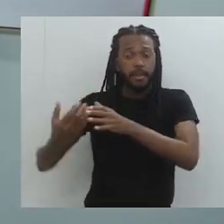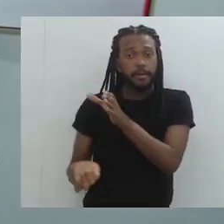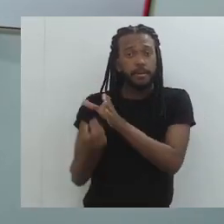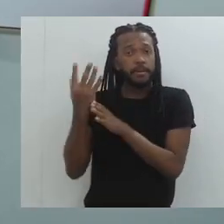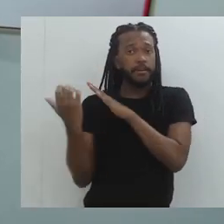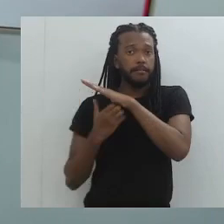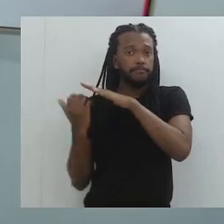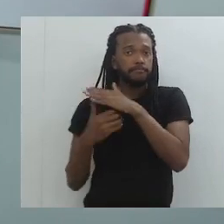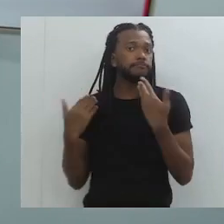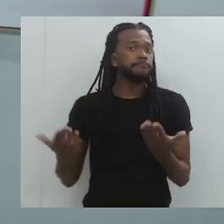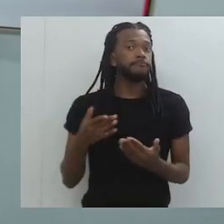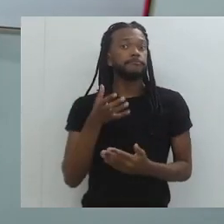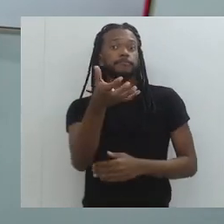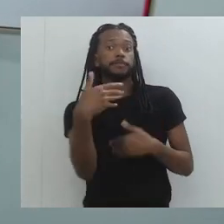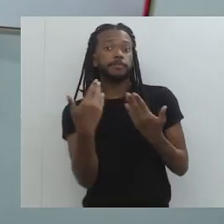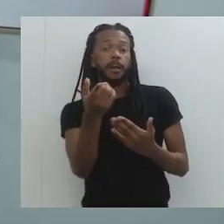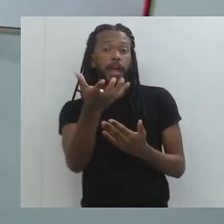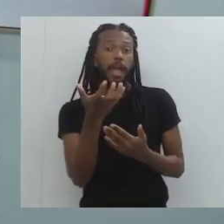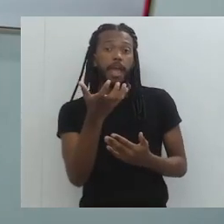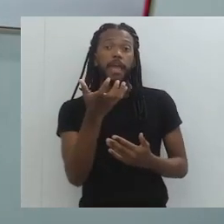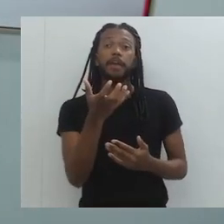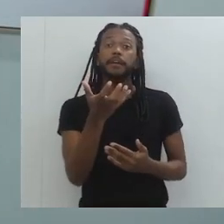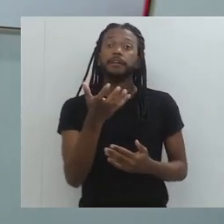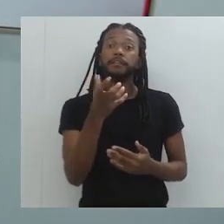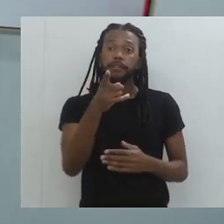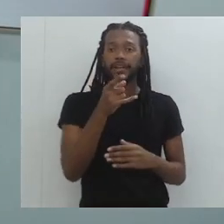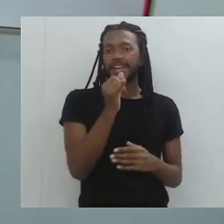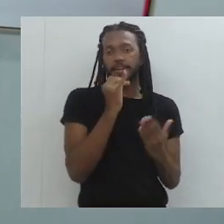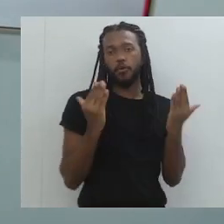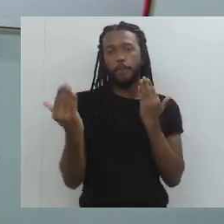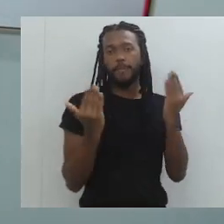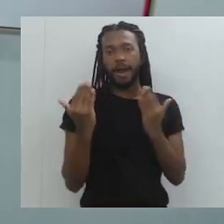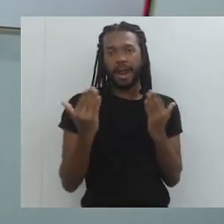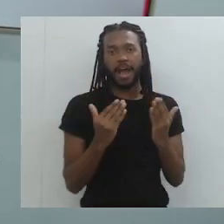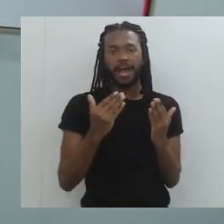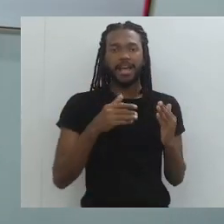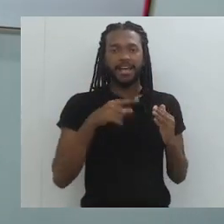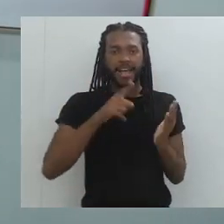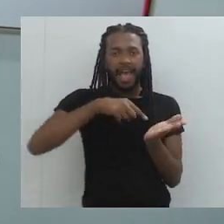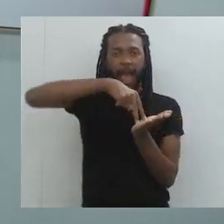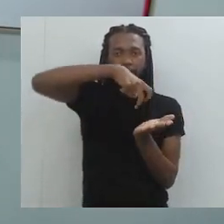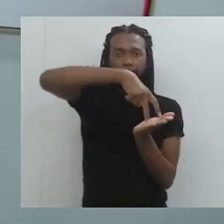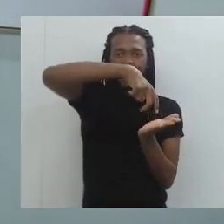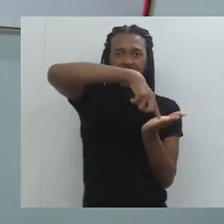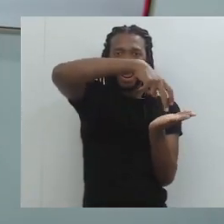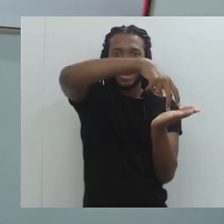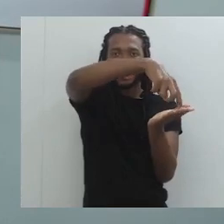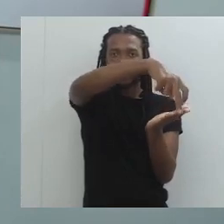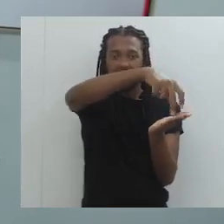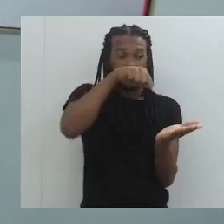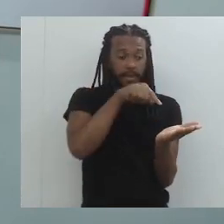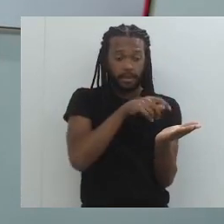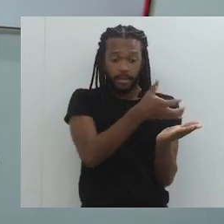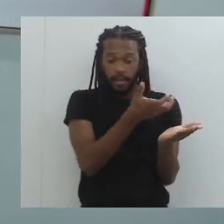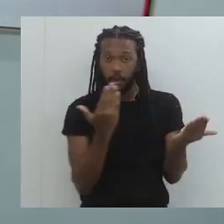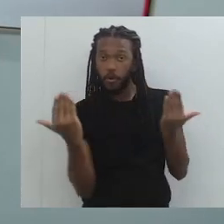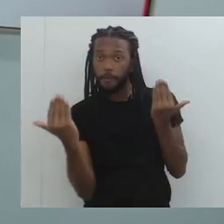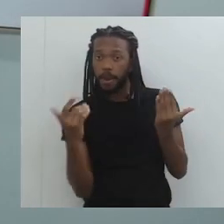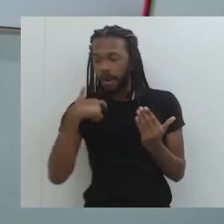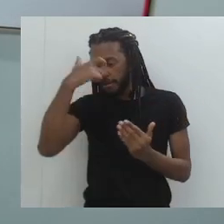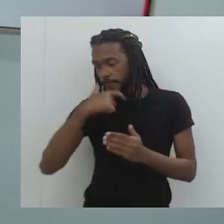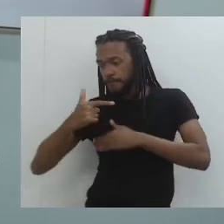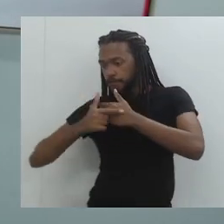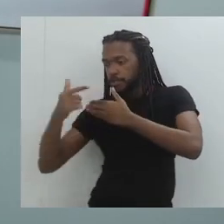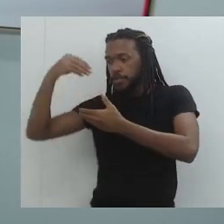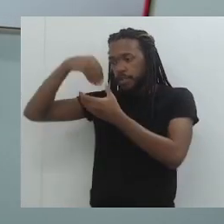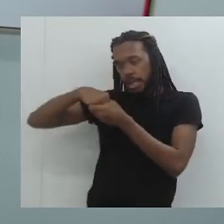essa relação entre o jogo da amarelinha, ou seja, o céu, aonde eu quero chegar, com a sua função do